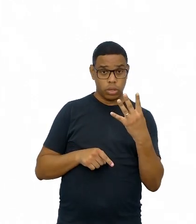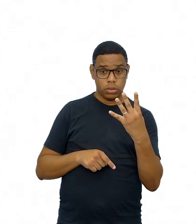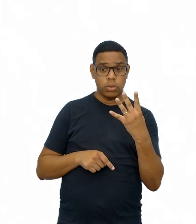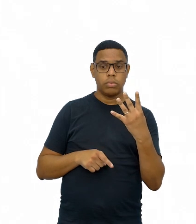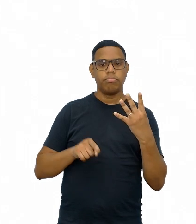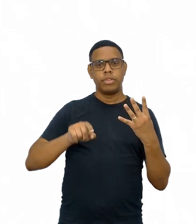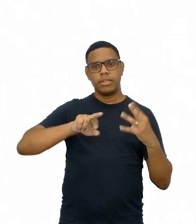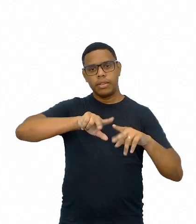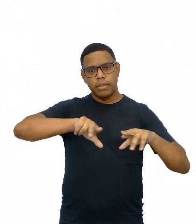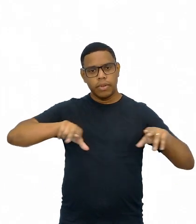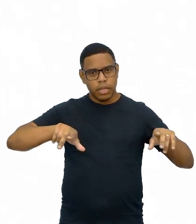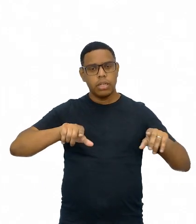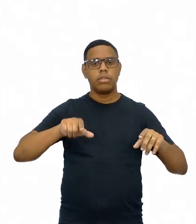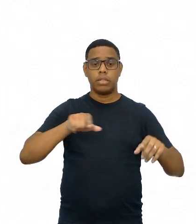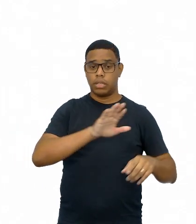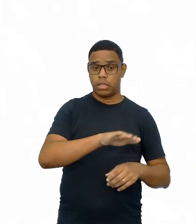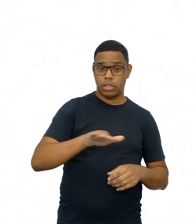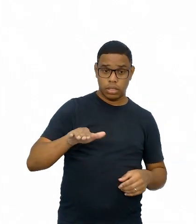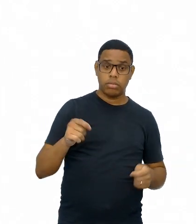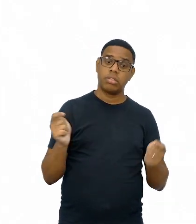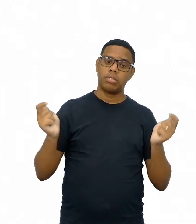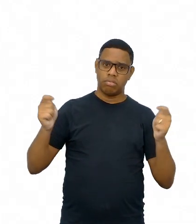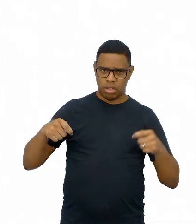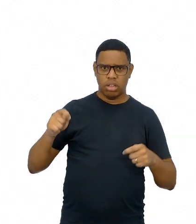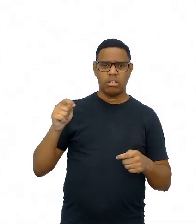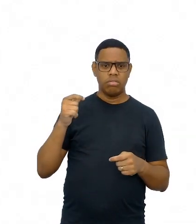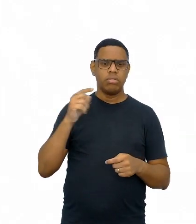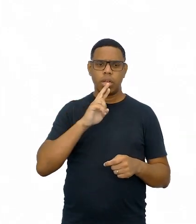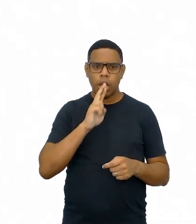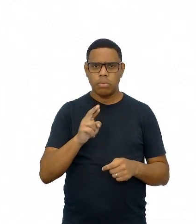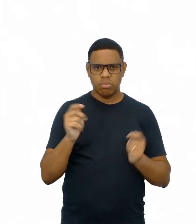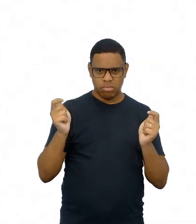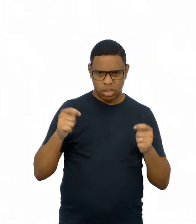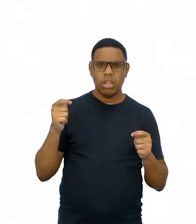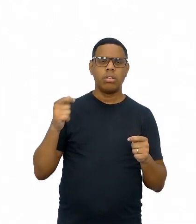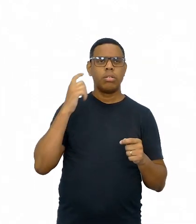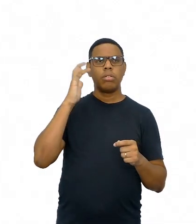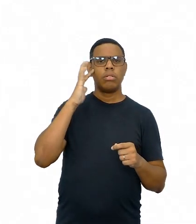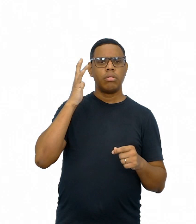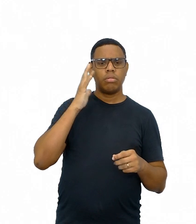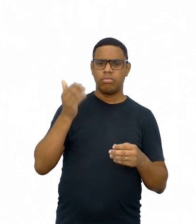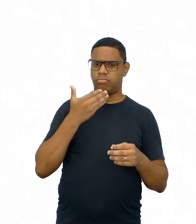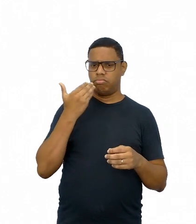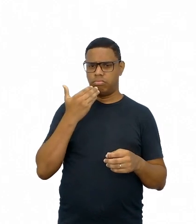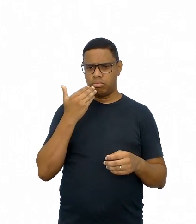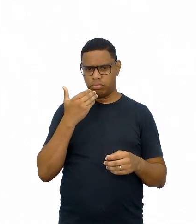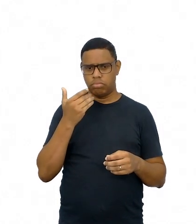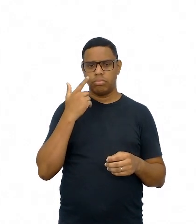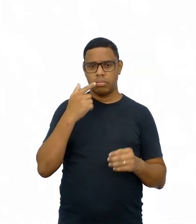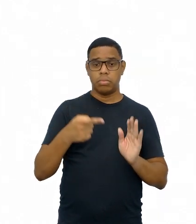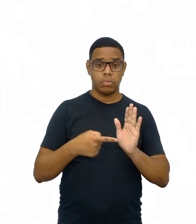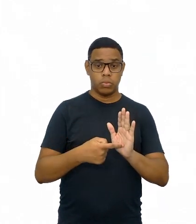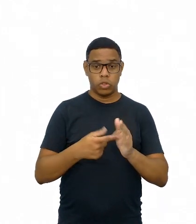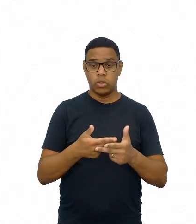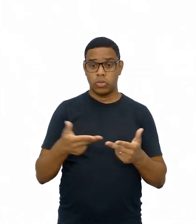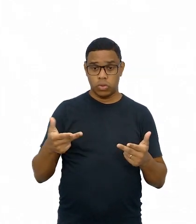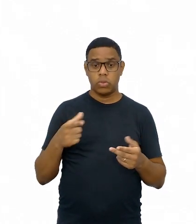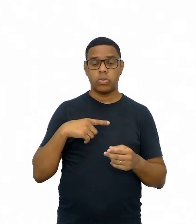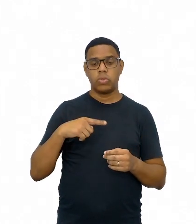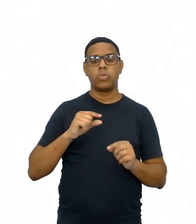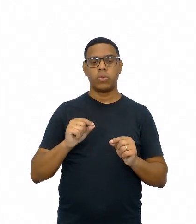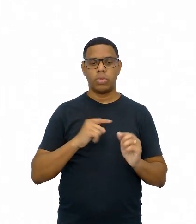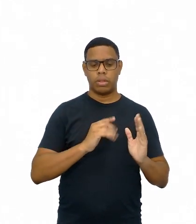situações diferentes que toda criança é capaz de observar e generalizar para os próximos elementos que